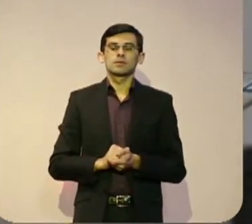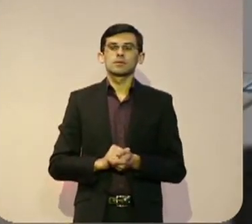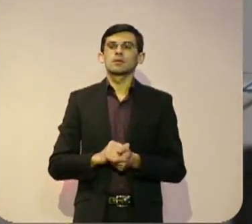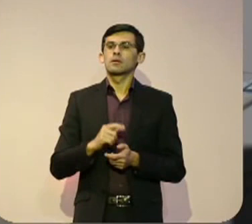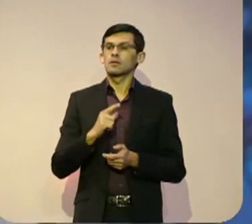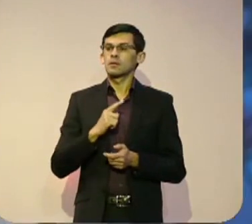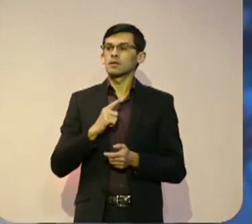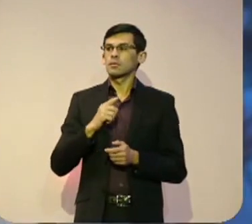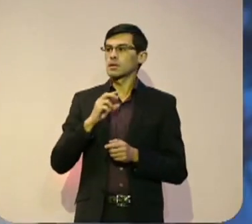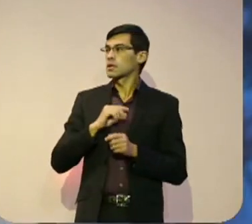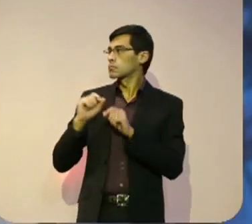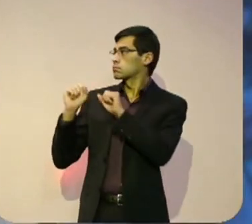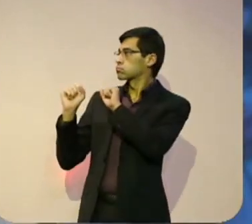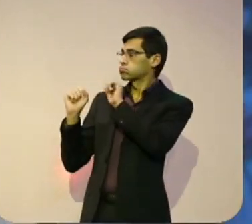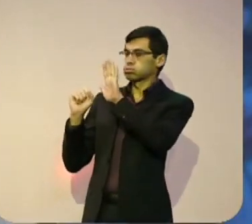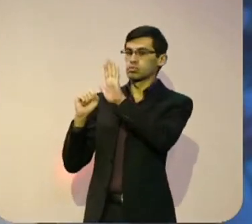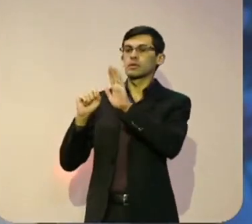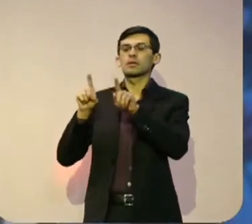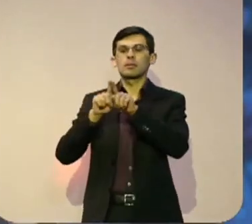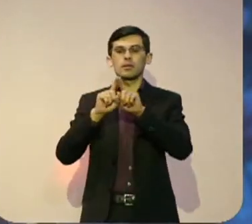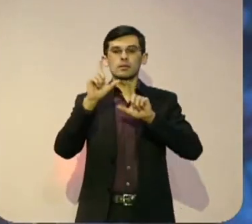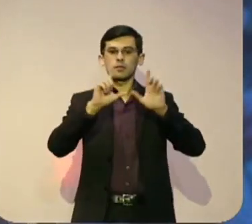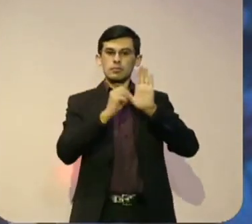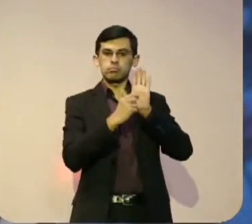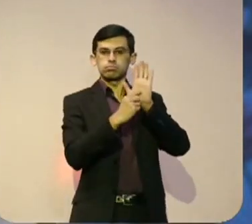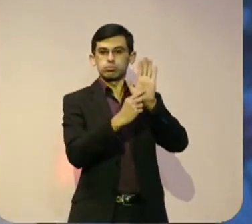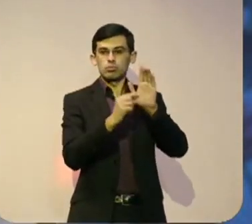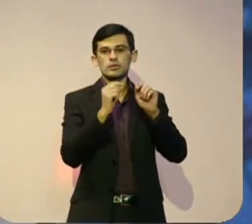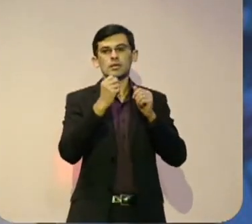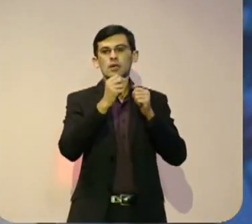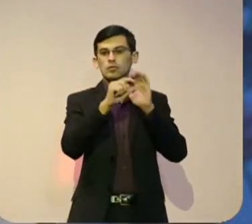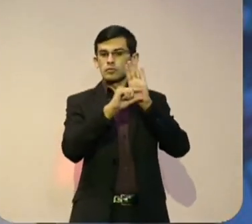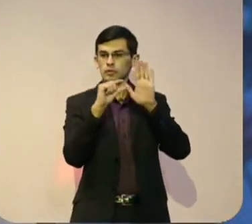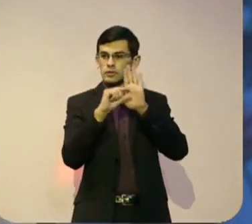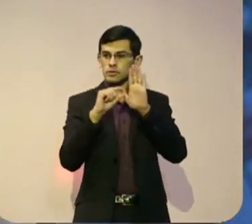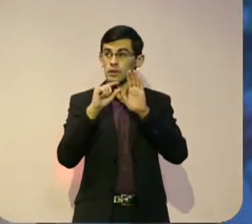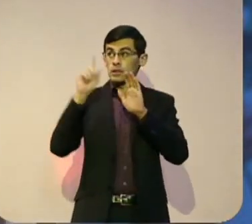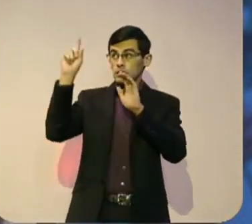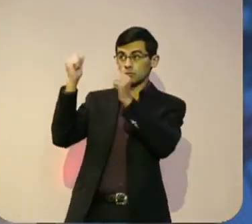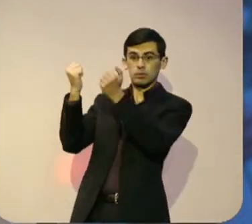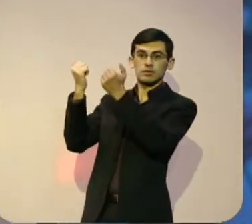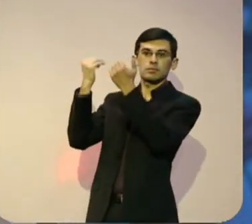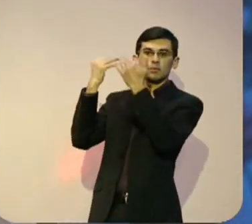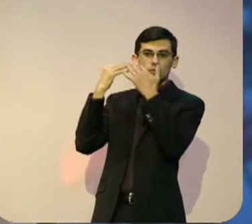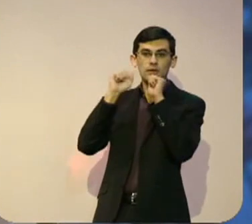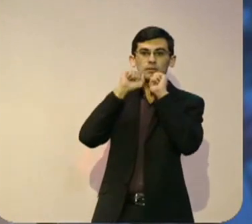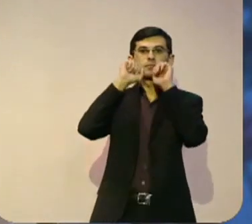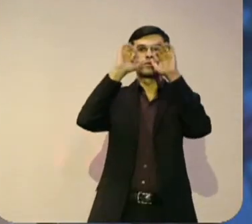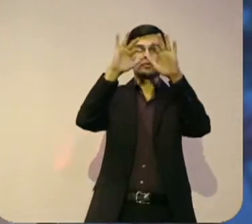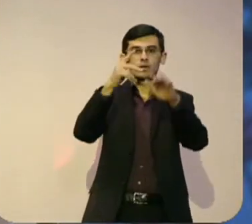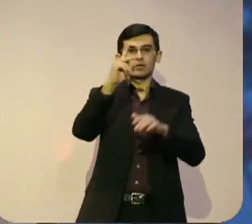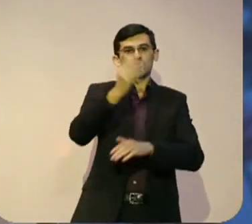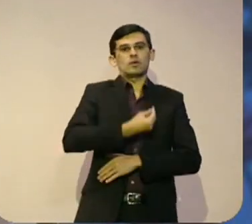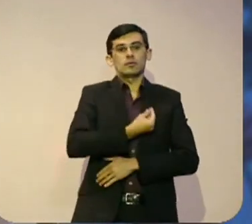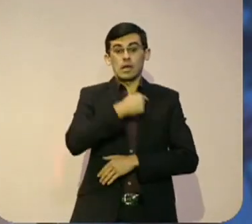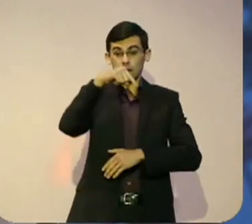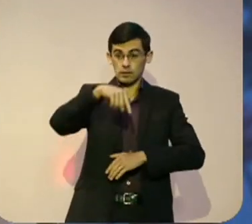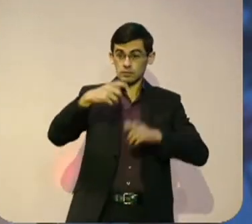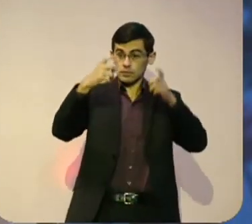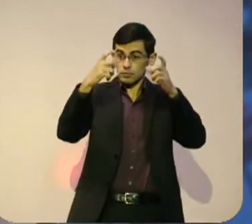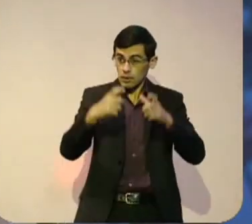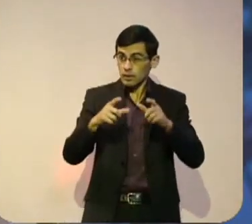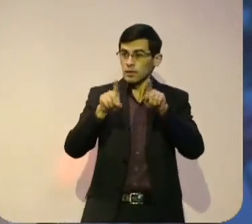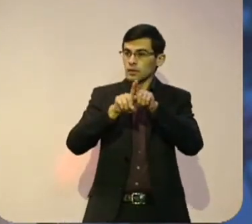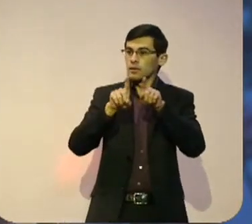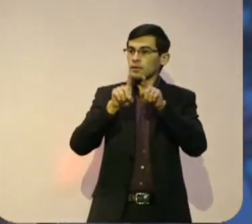Tem também aí no telão, vai aparecer na sua tela aí do outro lado, né? E que a bênção de Deus esteja sobre nós aqui neste